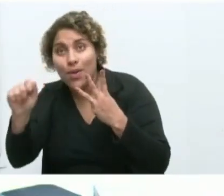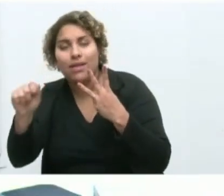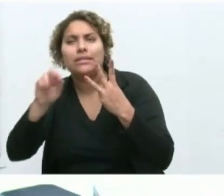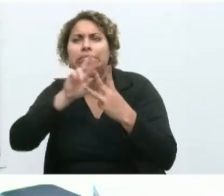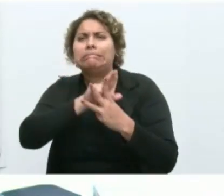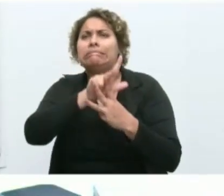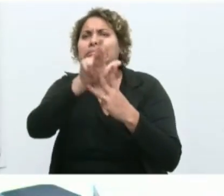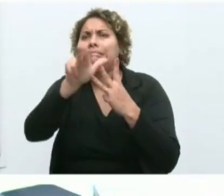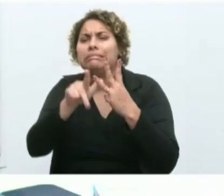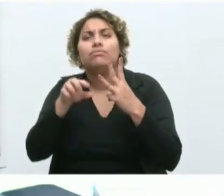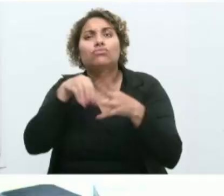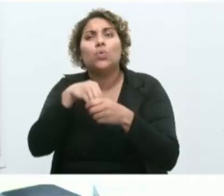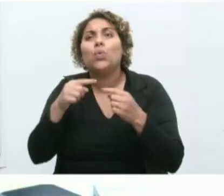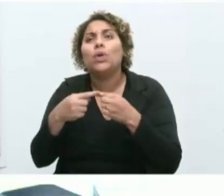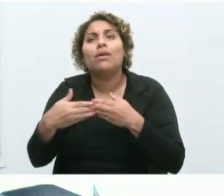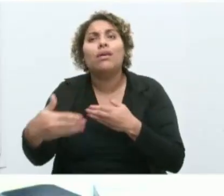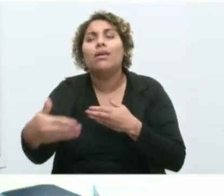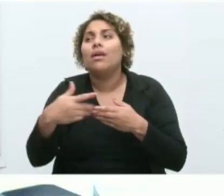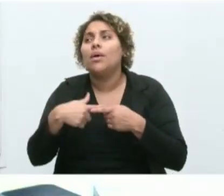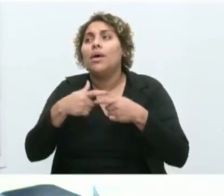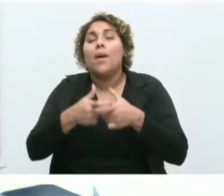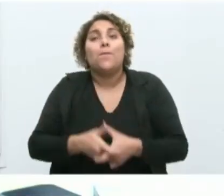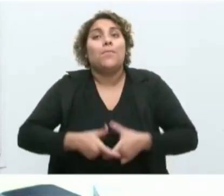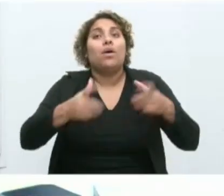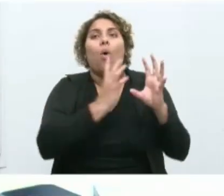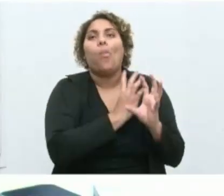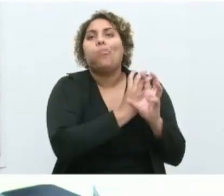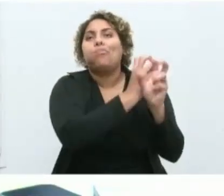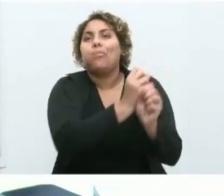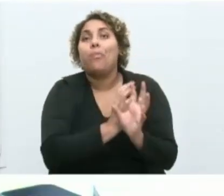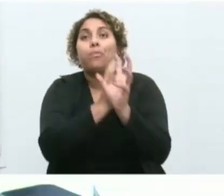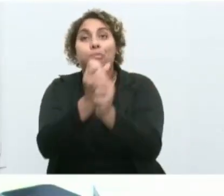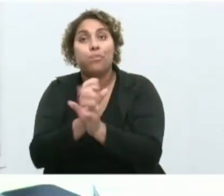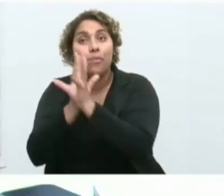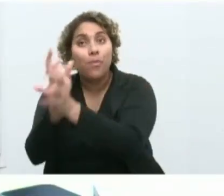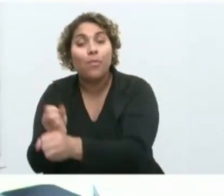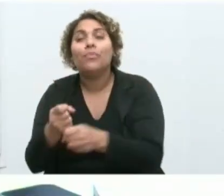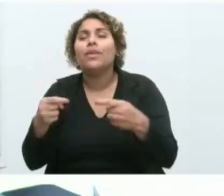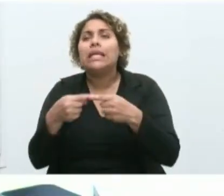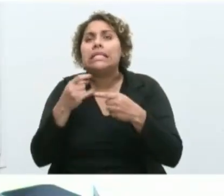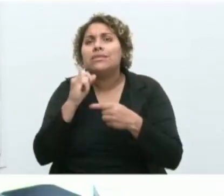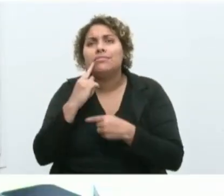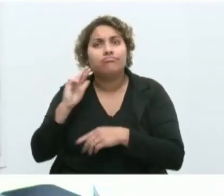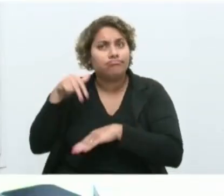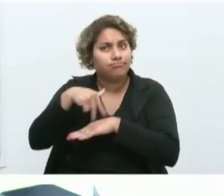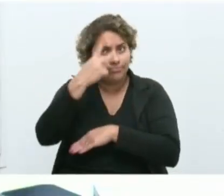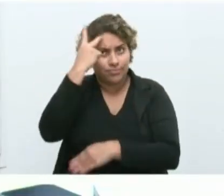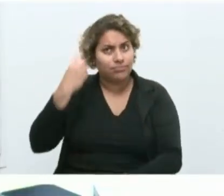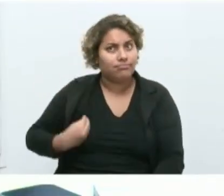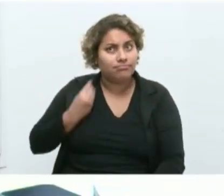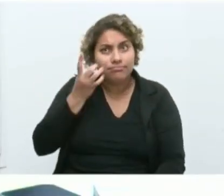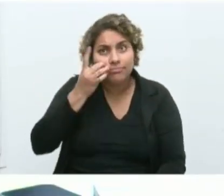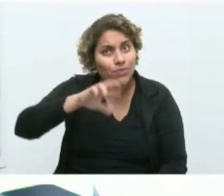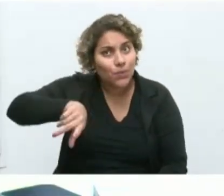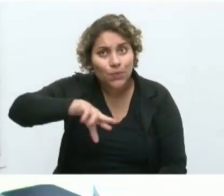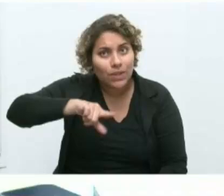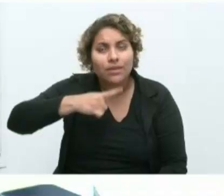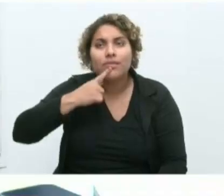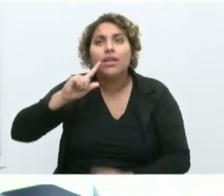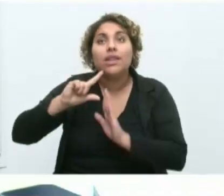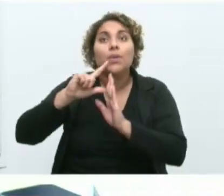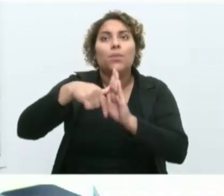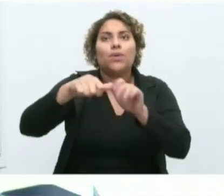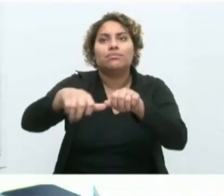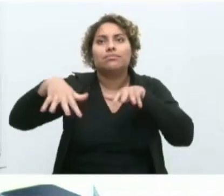participe, preferencialmente no maior número. E caso não tenha aqui presente que tenha acesso a essa audiência